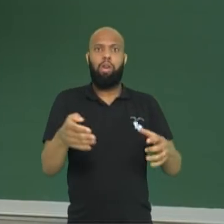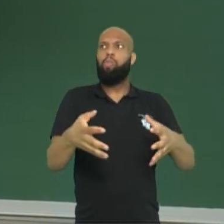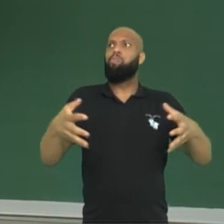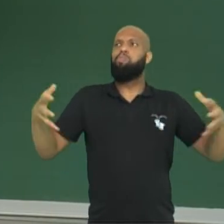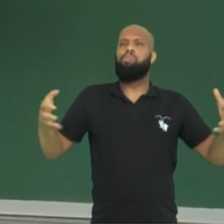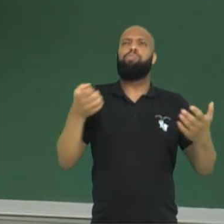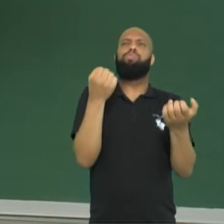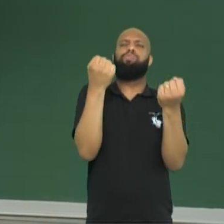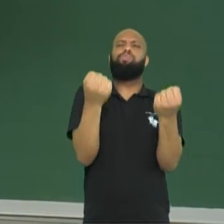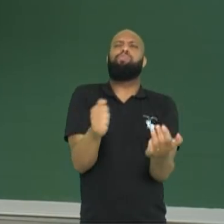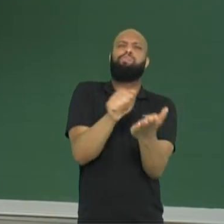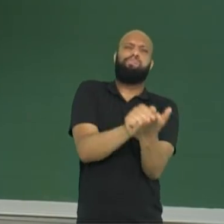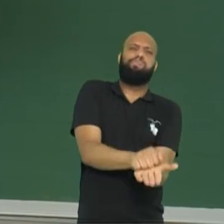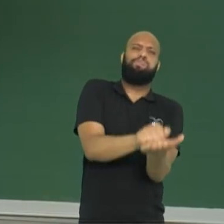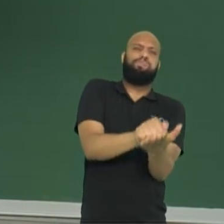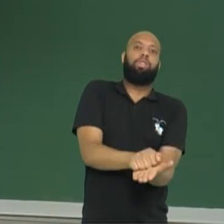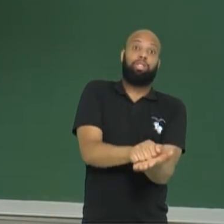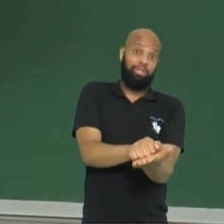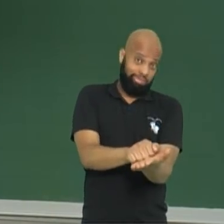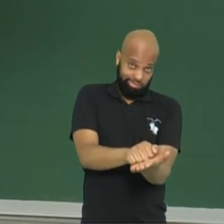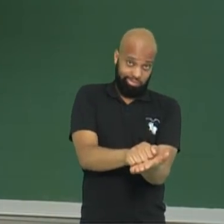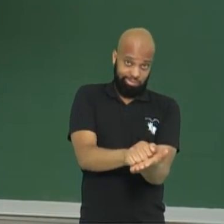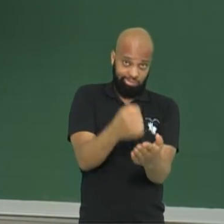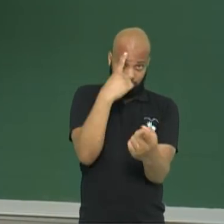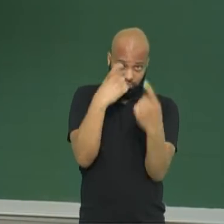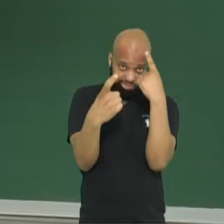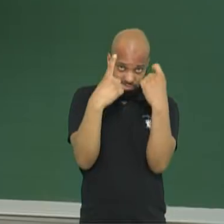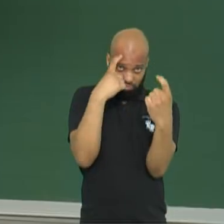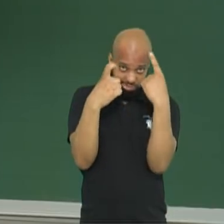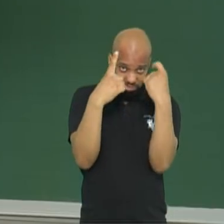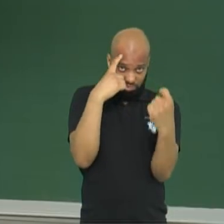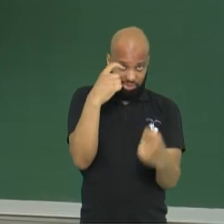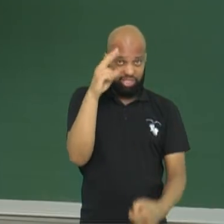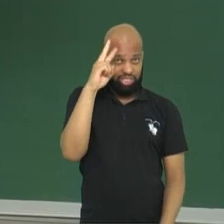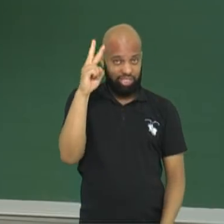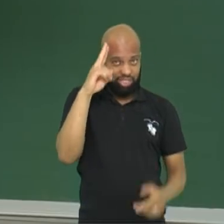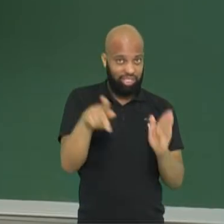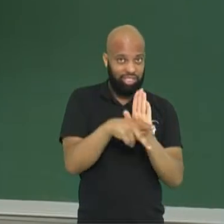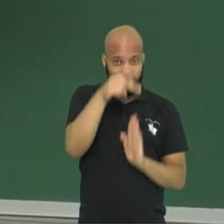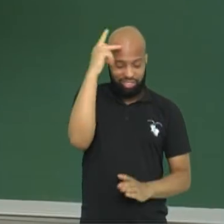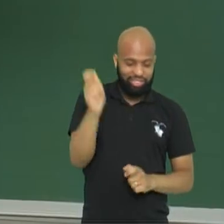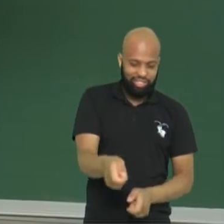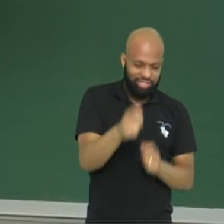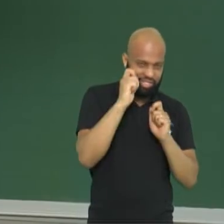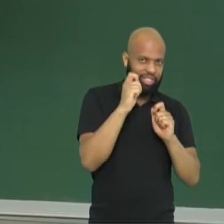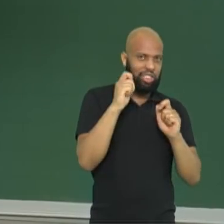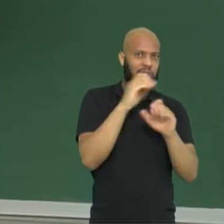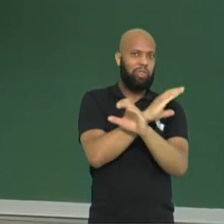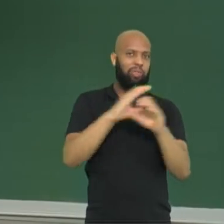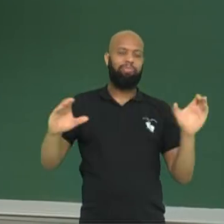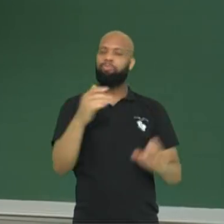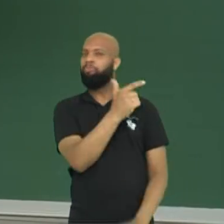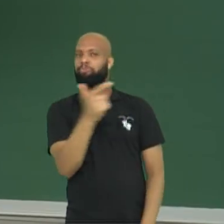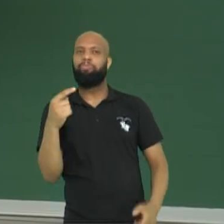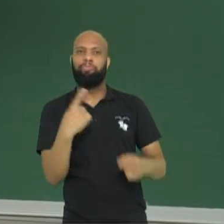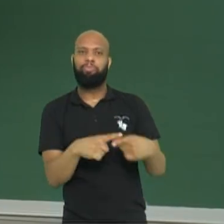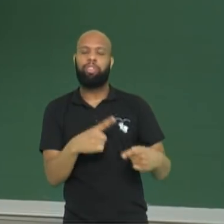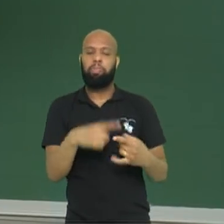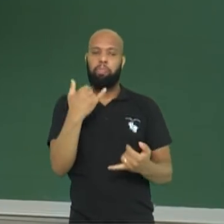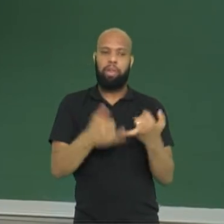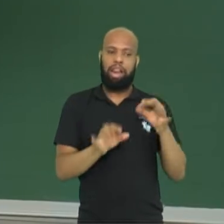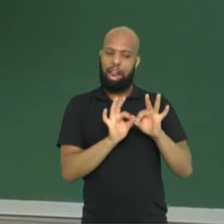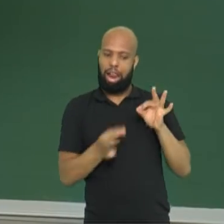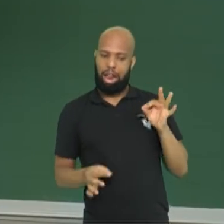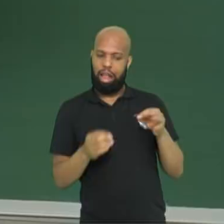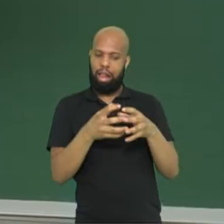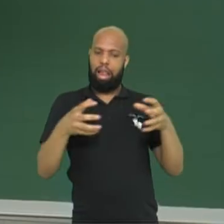pesava tantos quilos, né? Então, história de pescador a gente não confia muito, né? Porque eles aumentam muito a história e